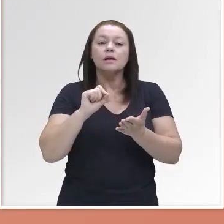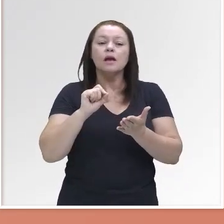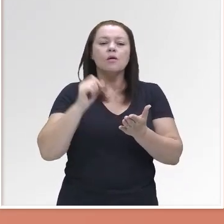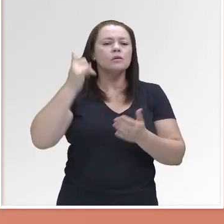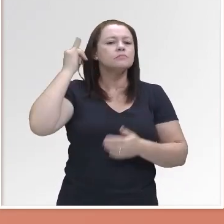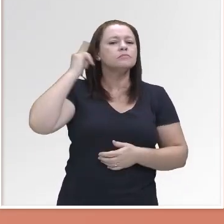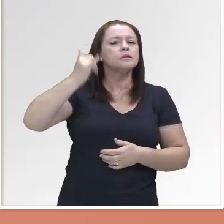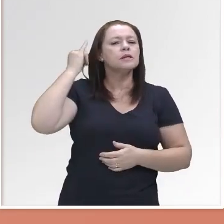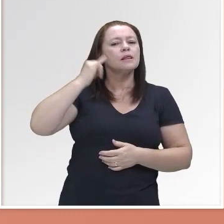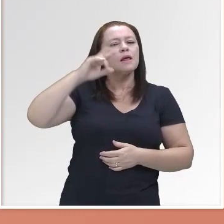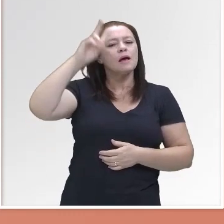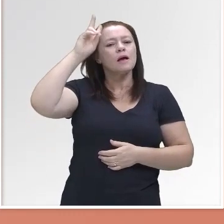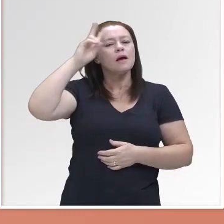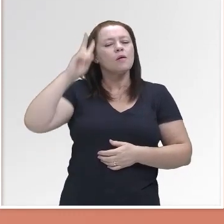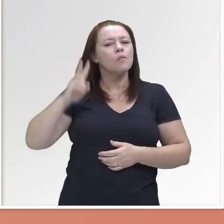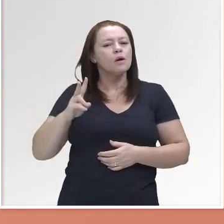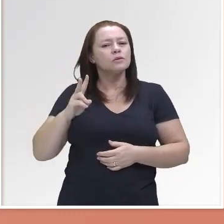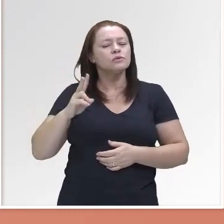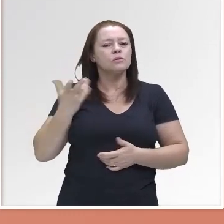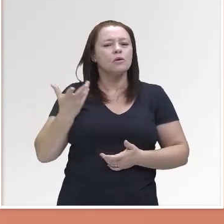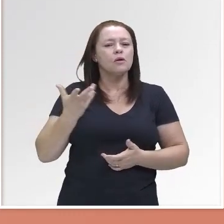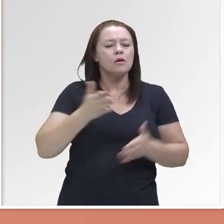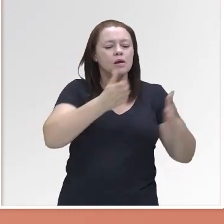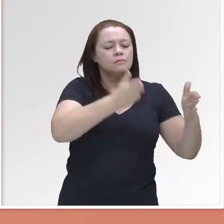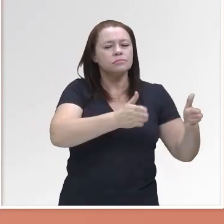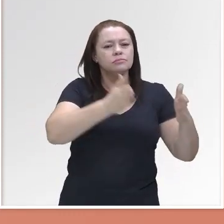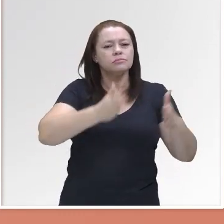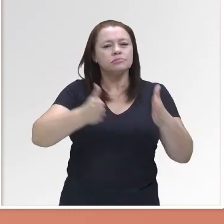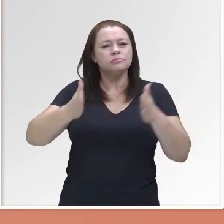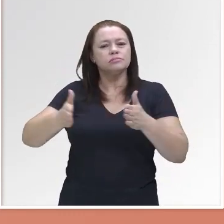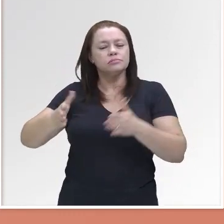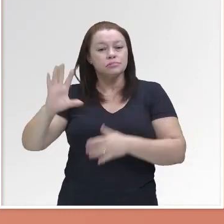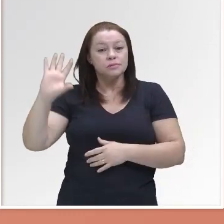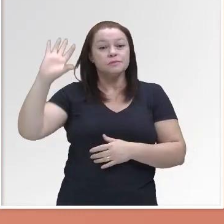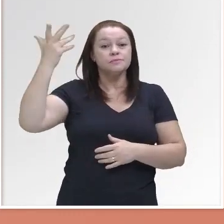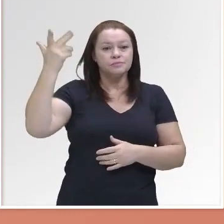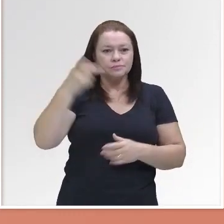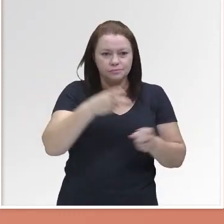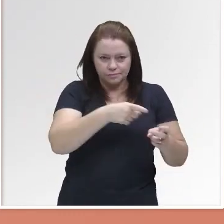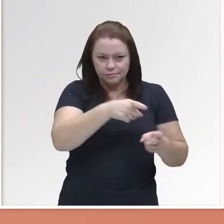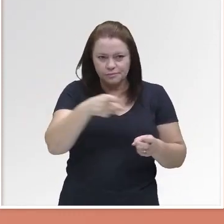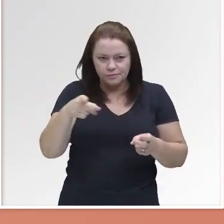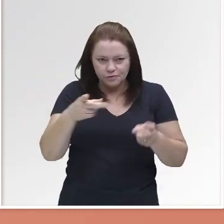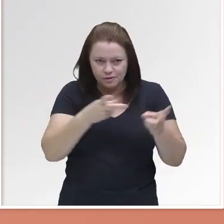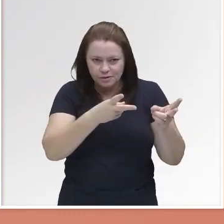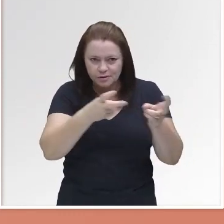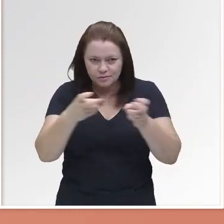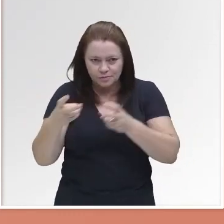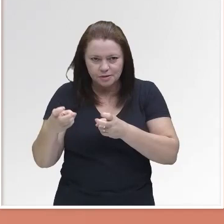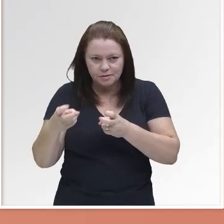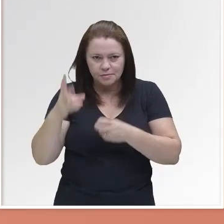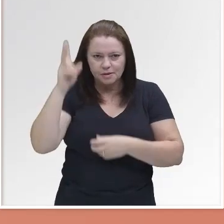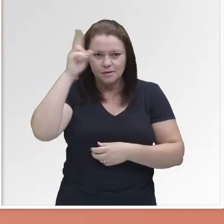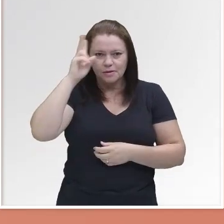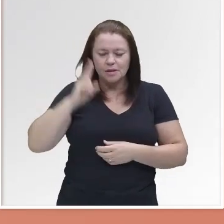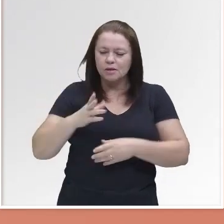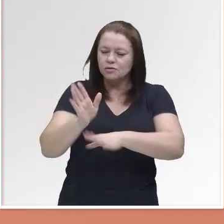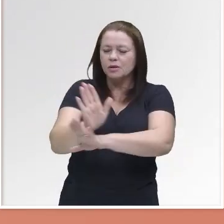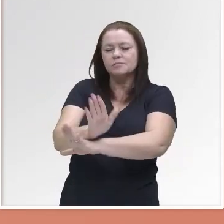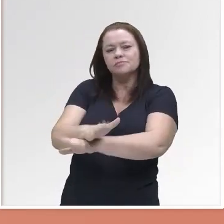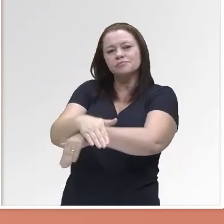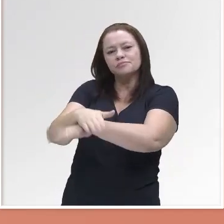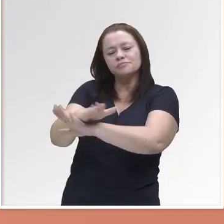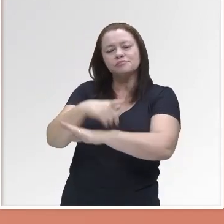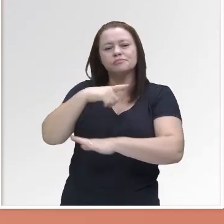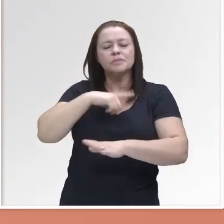uma história através de sequência de fatos. Vocês perceberam que na história aí da Pequena Sereia aconteceram